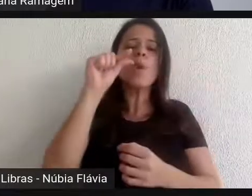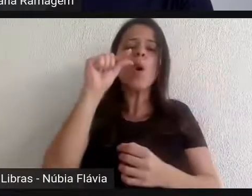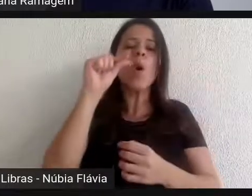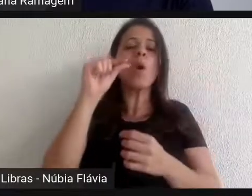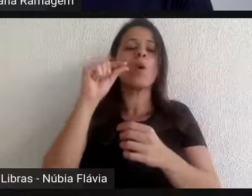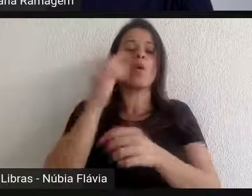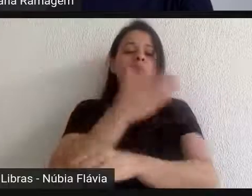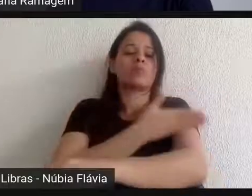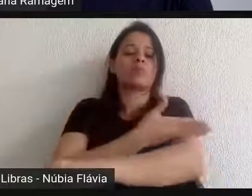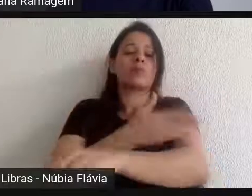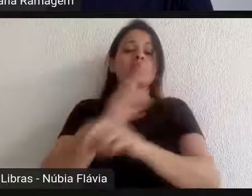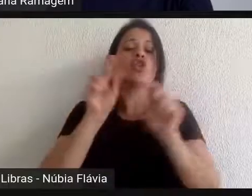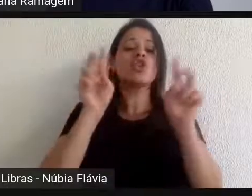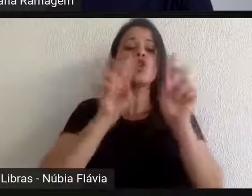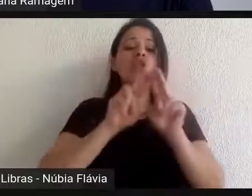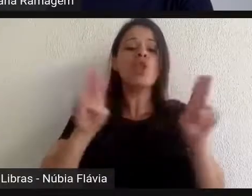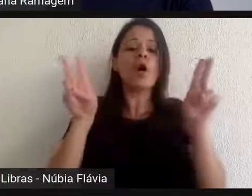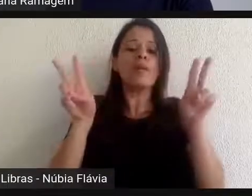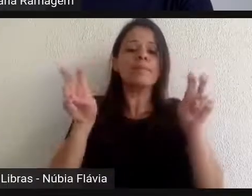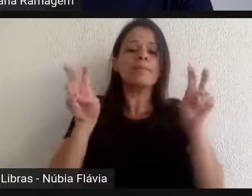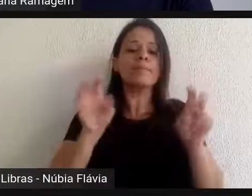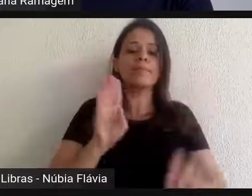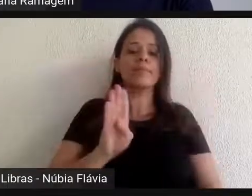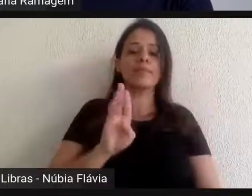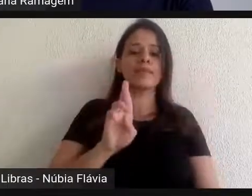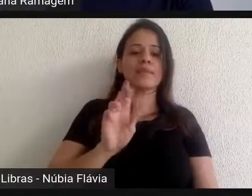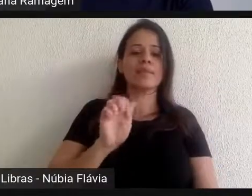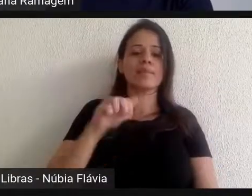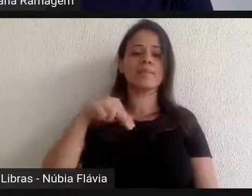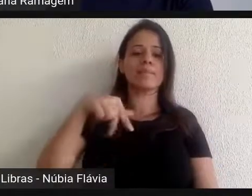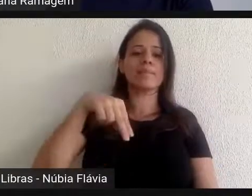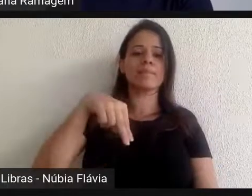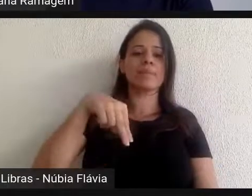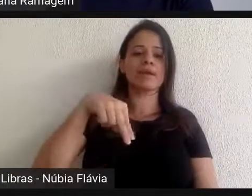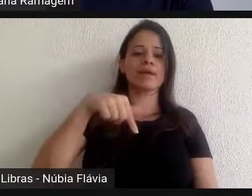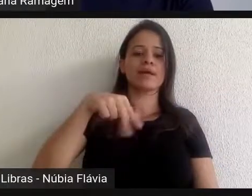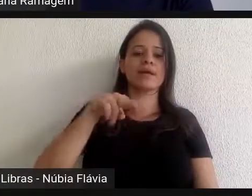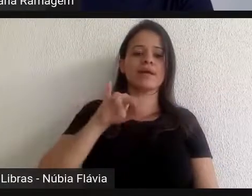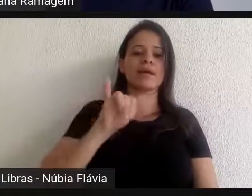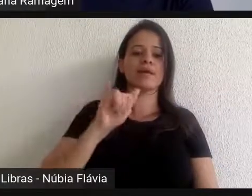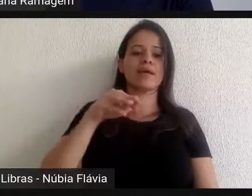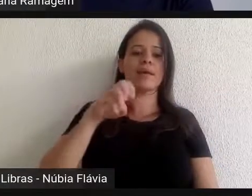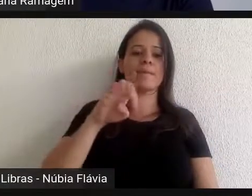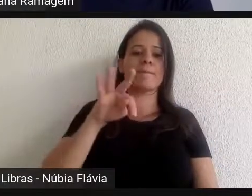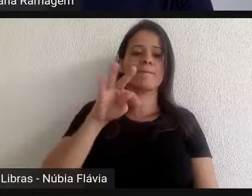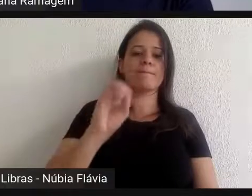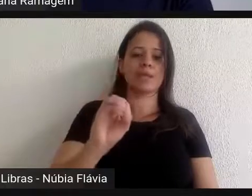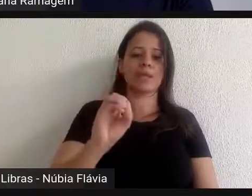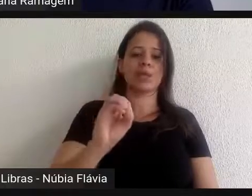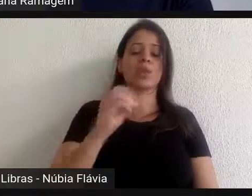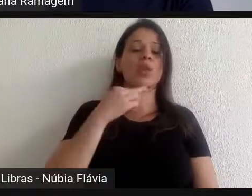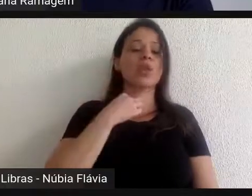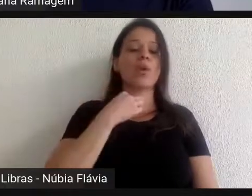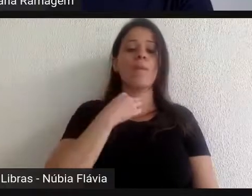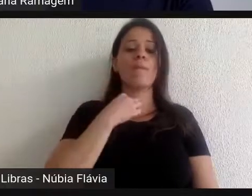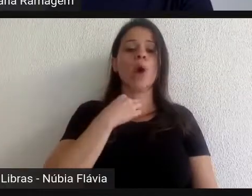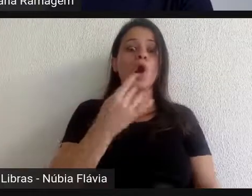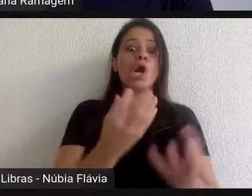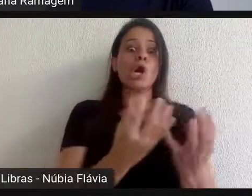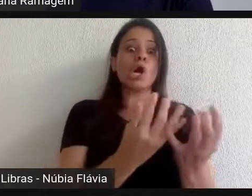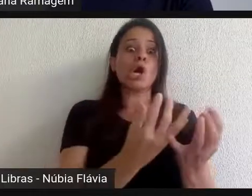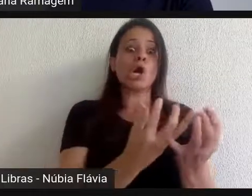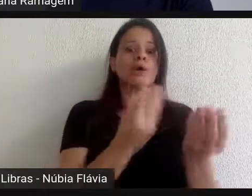Então, o branqueamento dá para usar com vários vegetais, tá? Em geral, o que não suporta ser congelado? A maioria